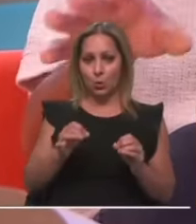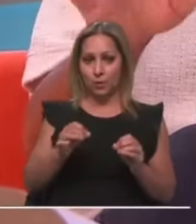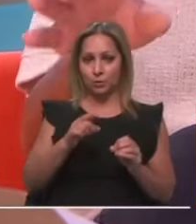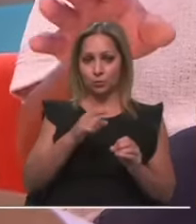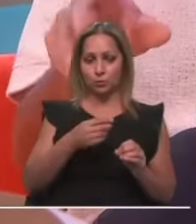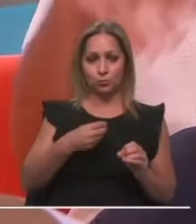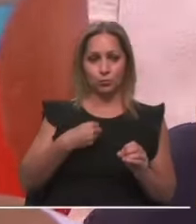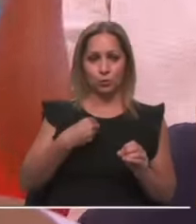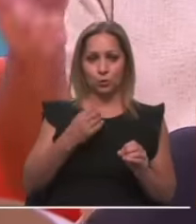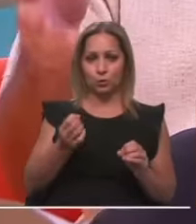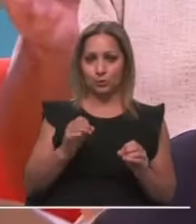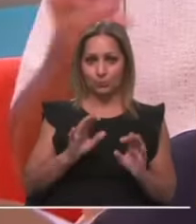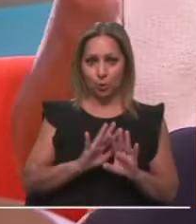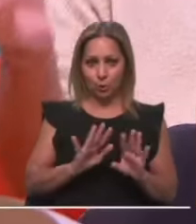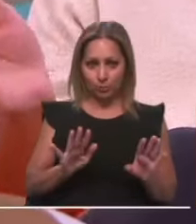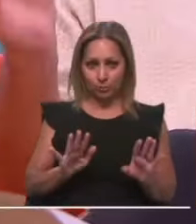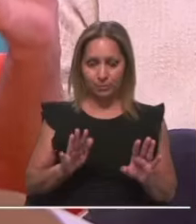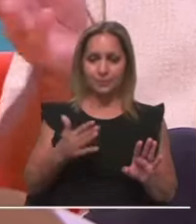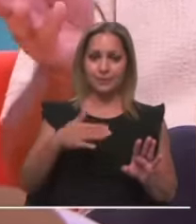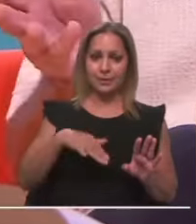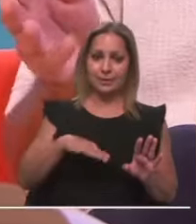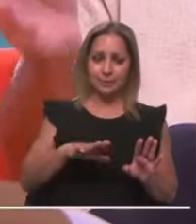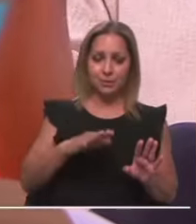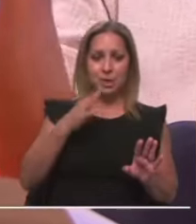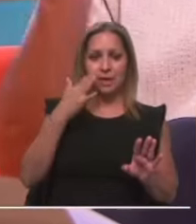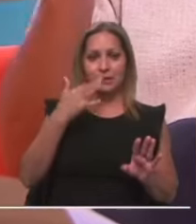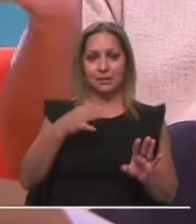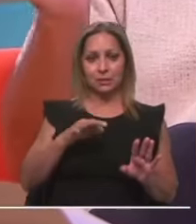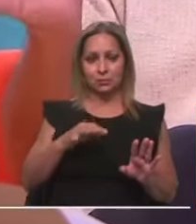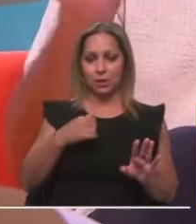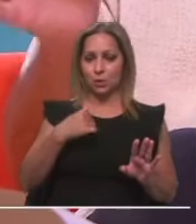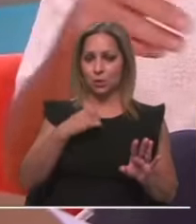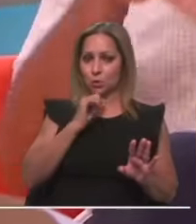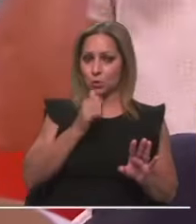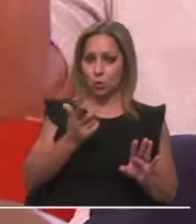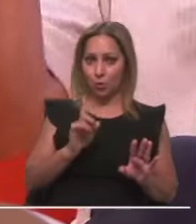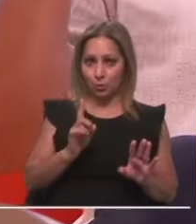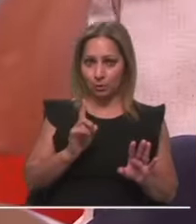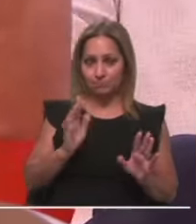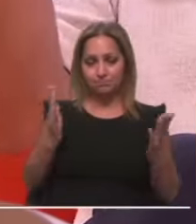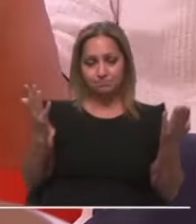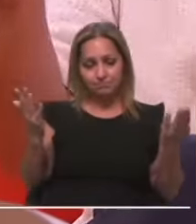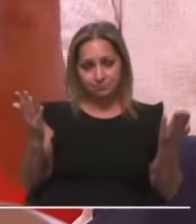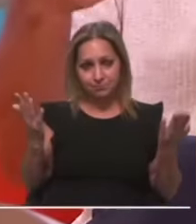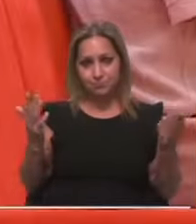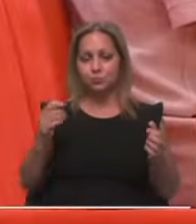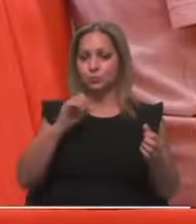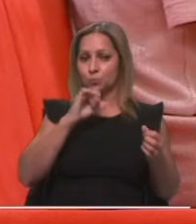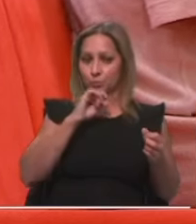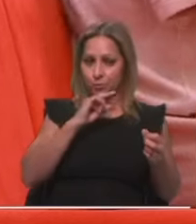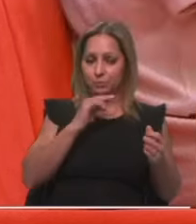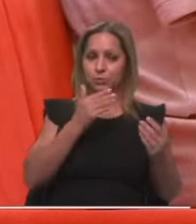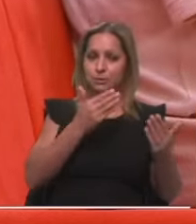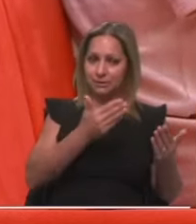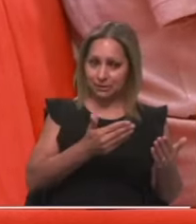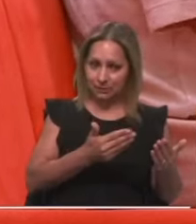preocupes com isso de qualquer das maneiras Como como é natural ainda não morri mas portanto ainda podemos ter daí ter